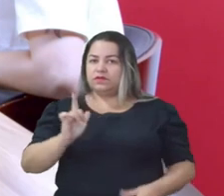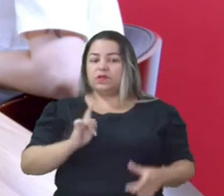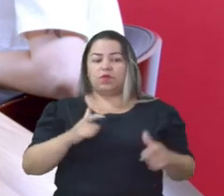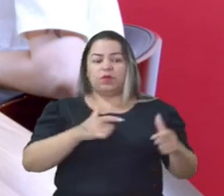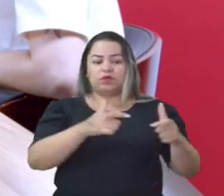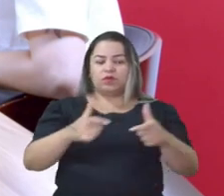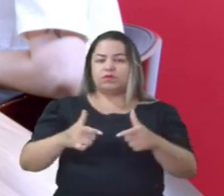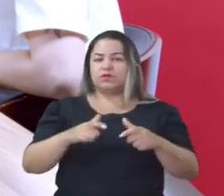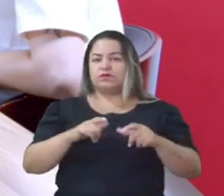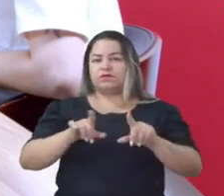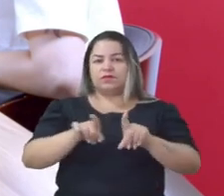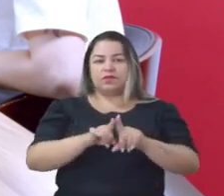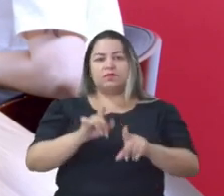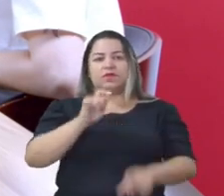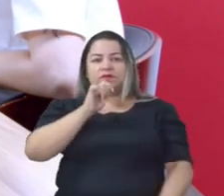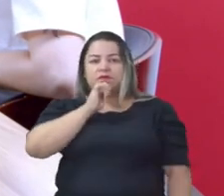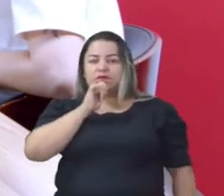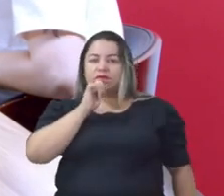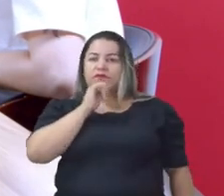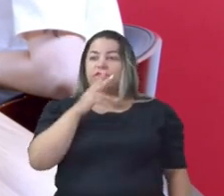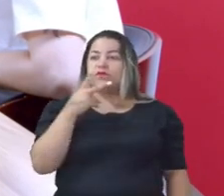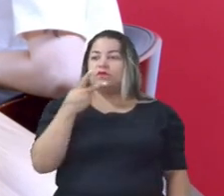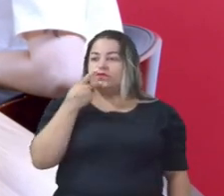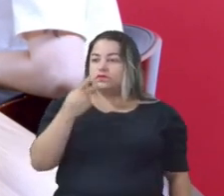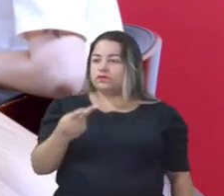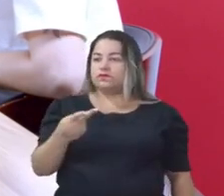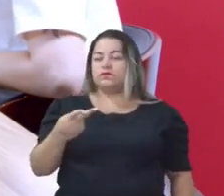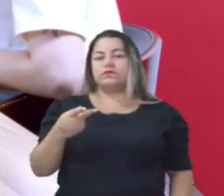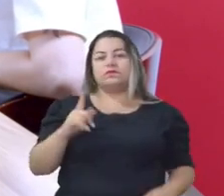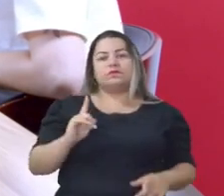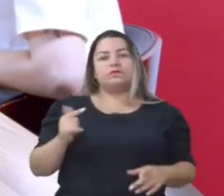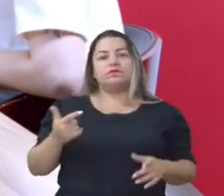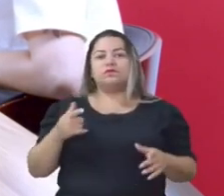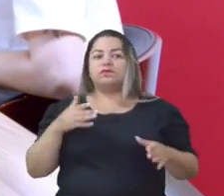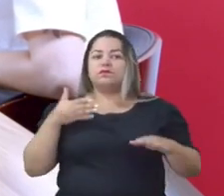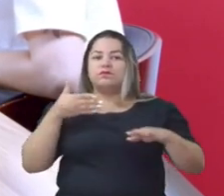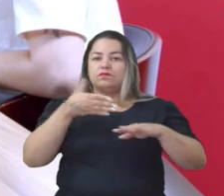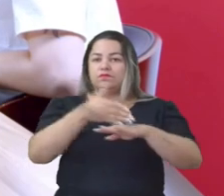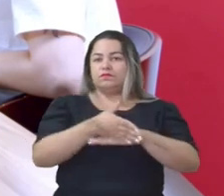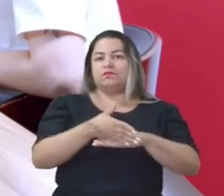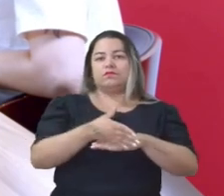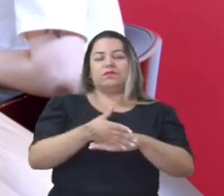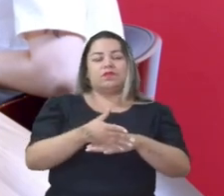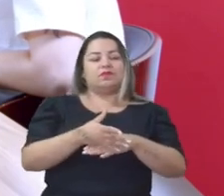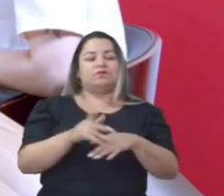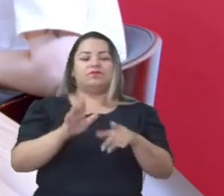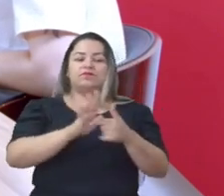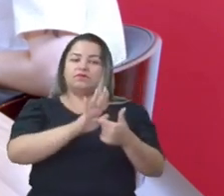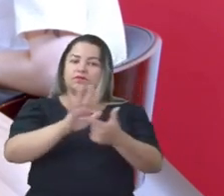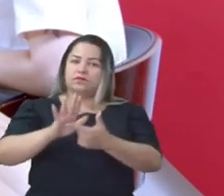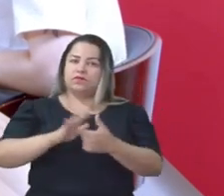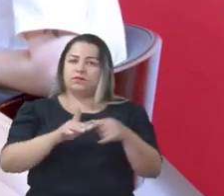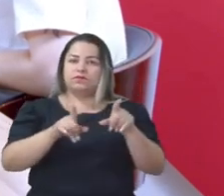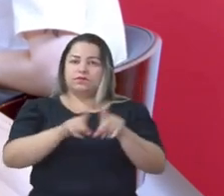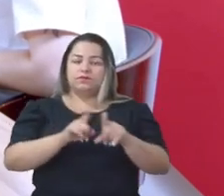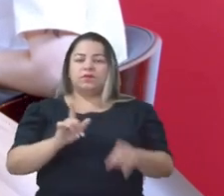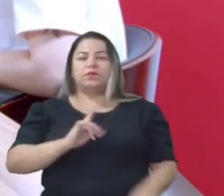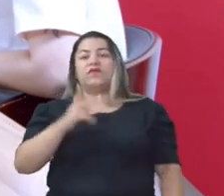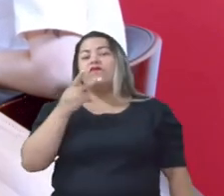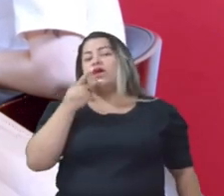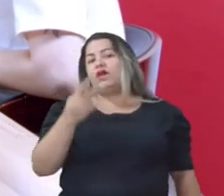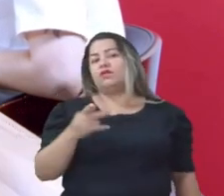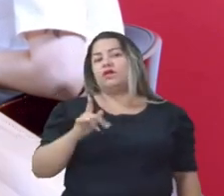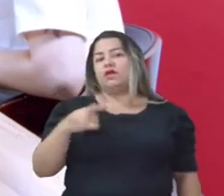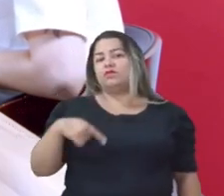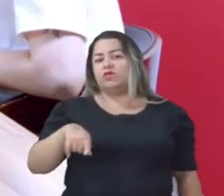são completamente ainda, digamos assim, inexplorados, tanto que às vezes aparece alguma coisa sensacionalista, né, dizendo,